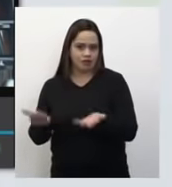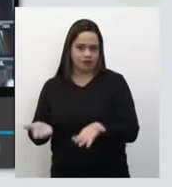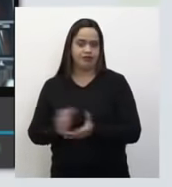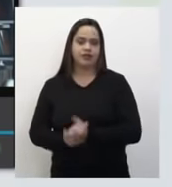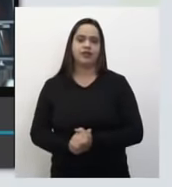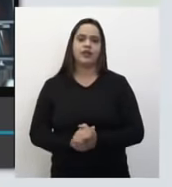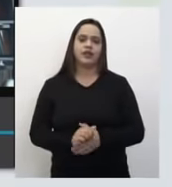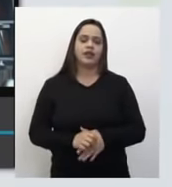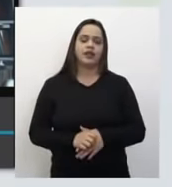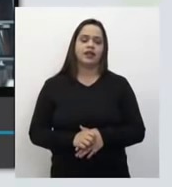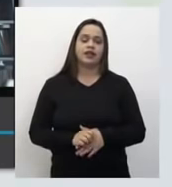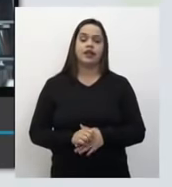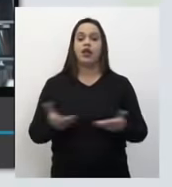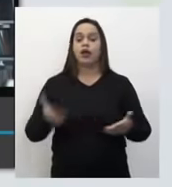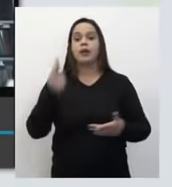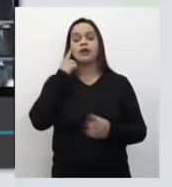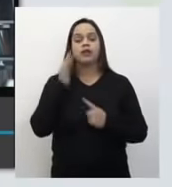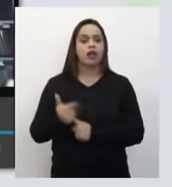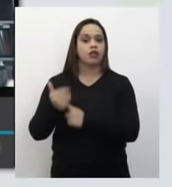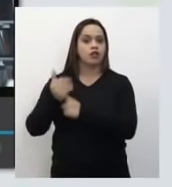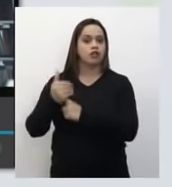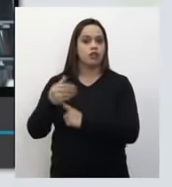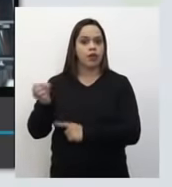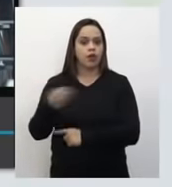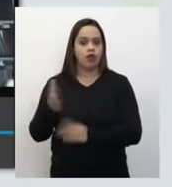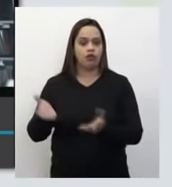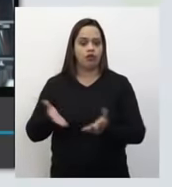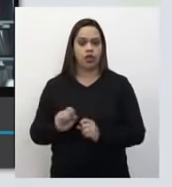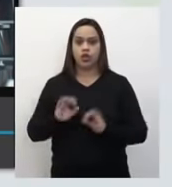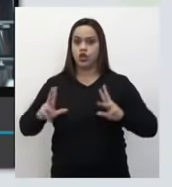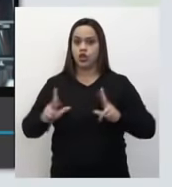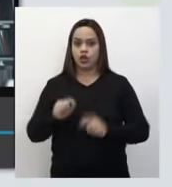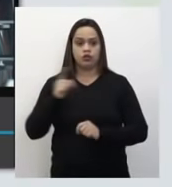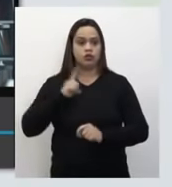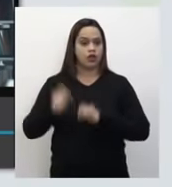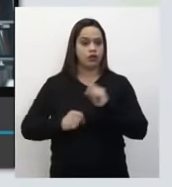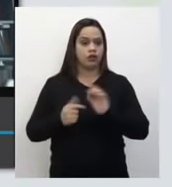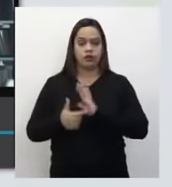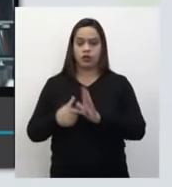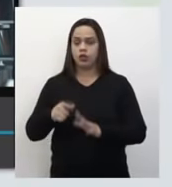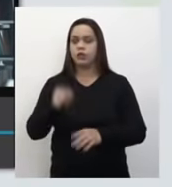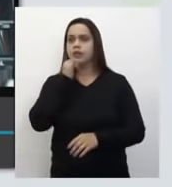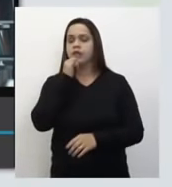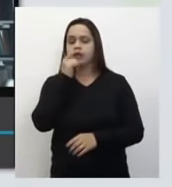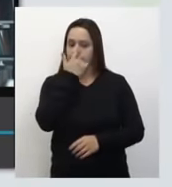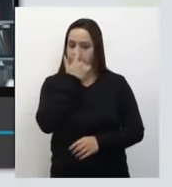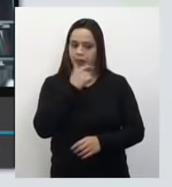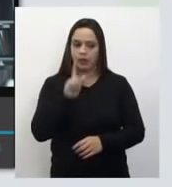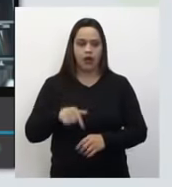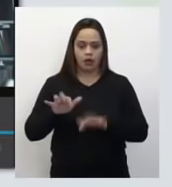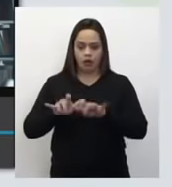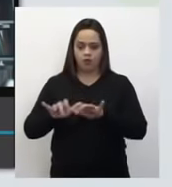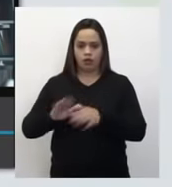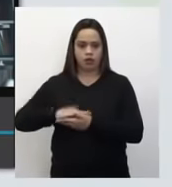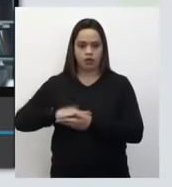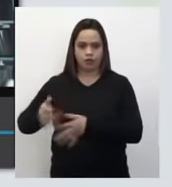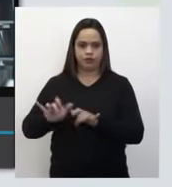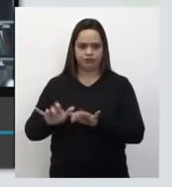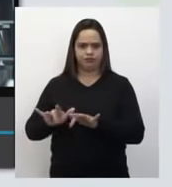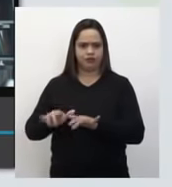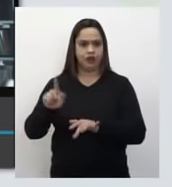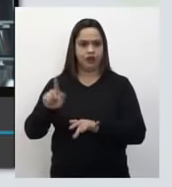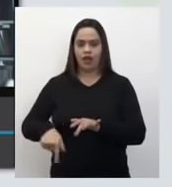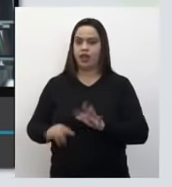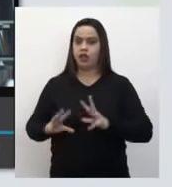Vamos pensar nas tecnologias mais recentes. Todas elas têm a ver com computador. A cola geral da tecnologia hoje em dia é computador. O celular nada mais é do que